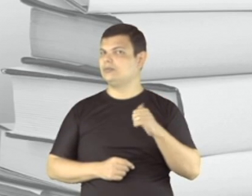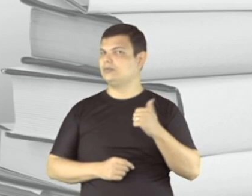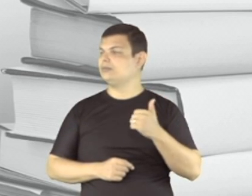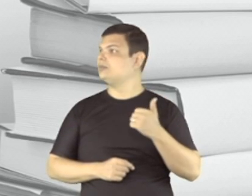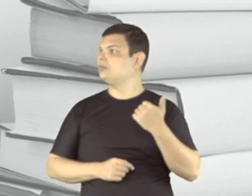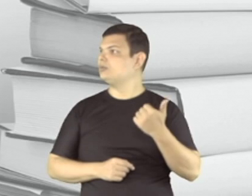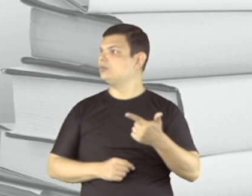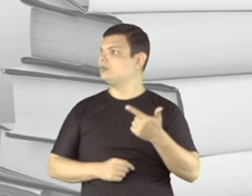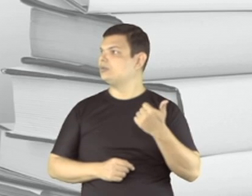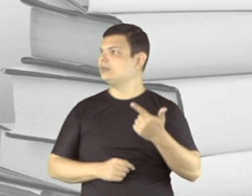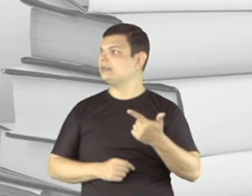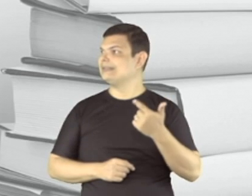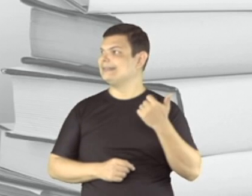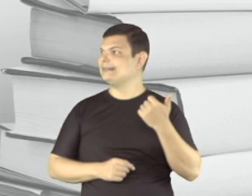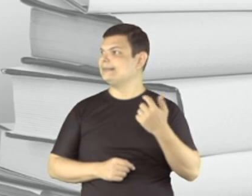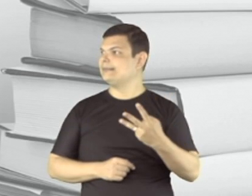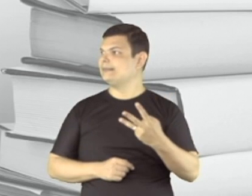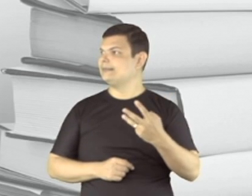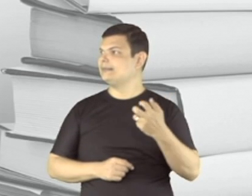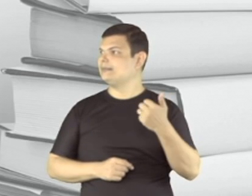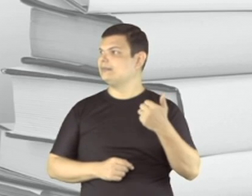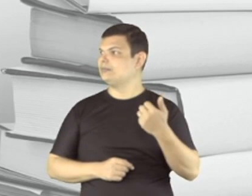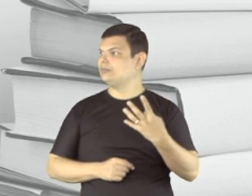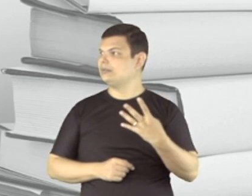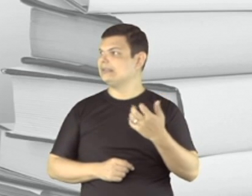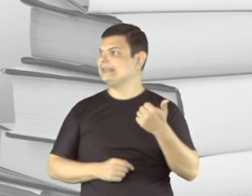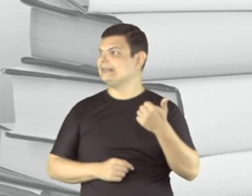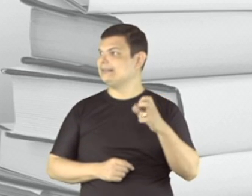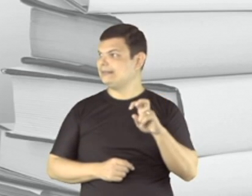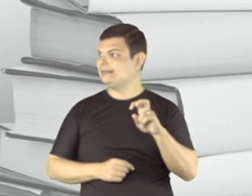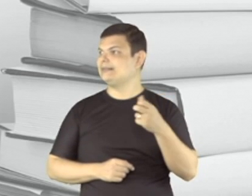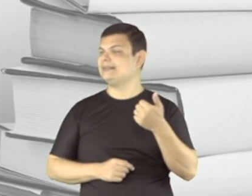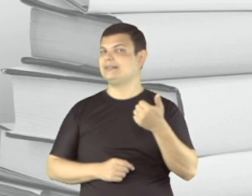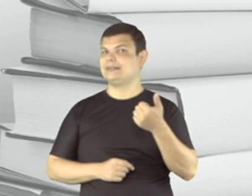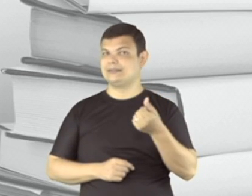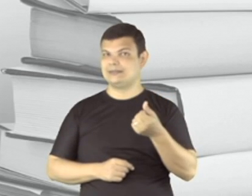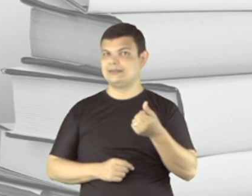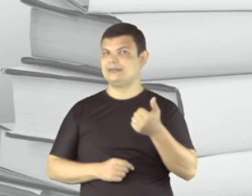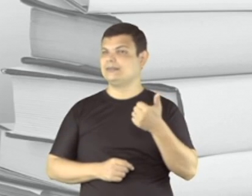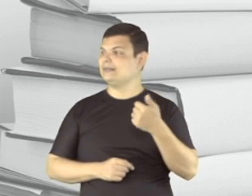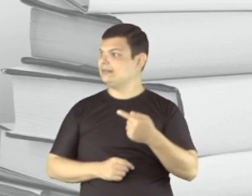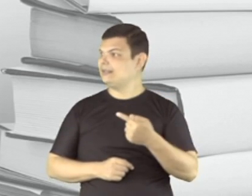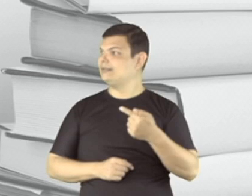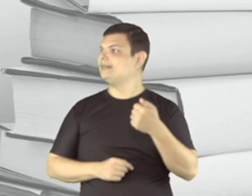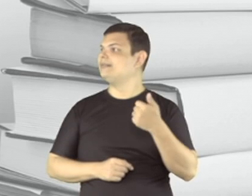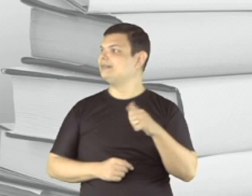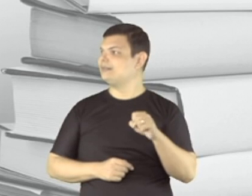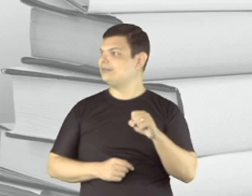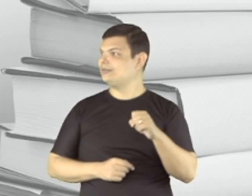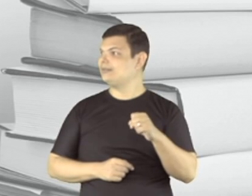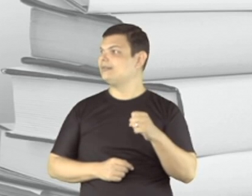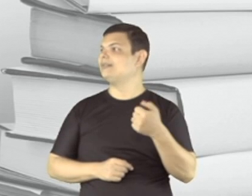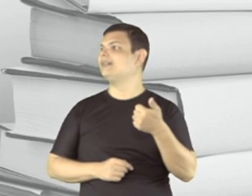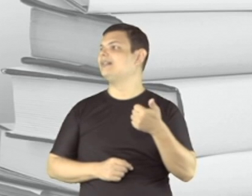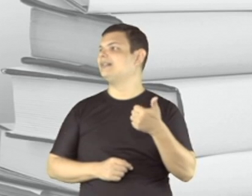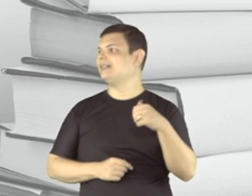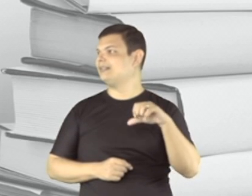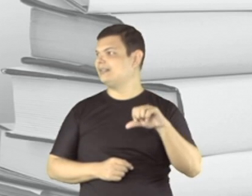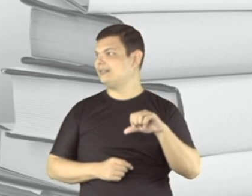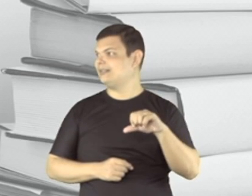10, 11, 12, 13, 14, 15, 16, 17,